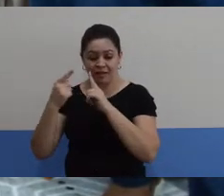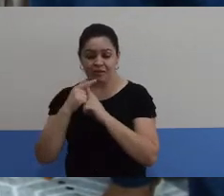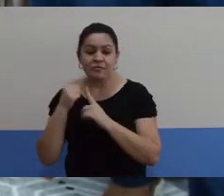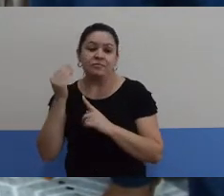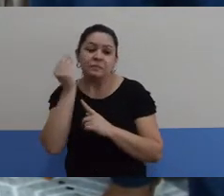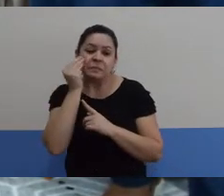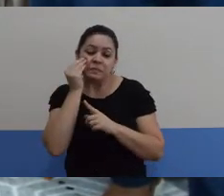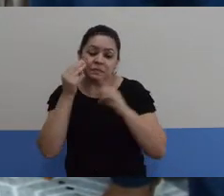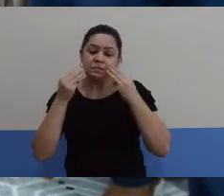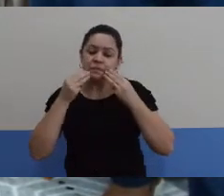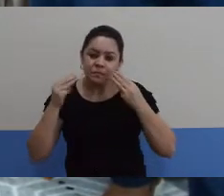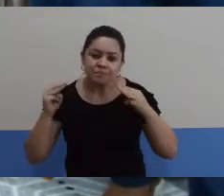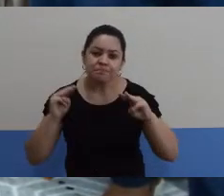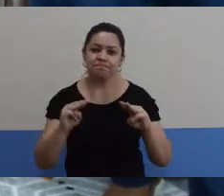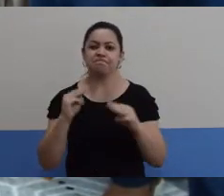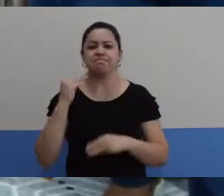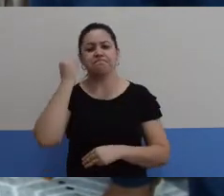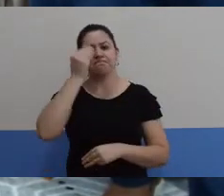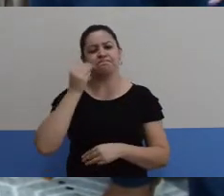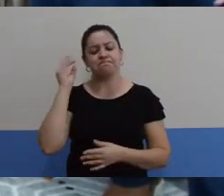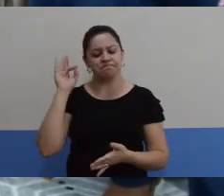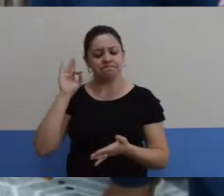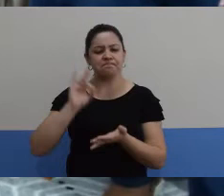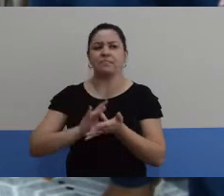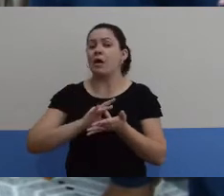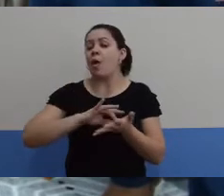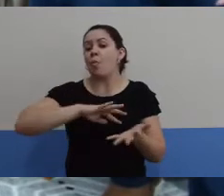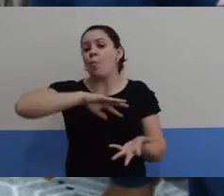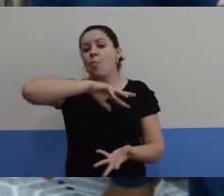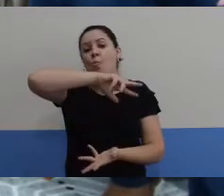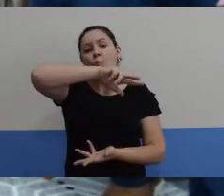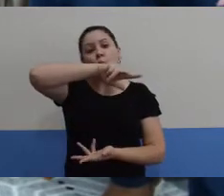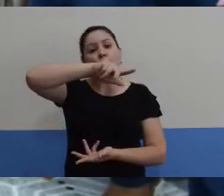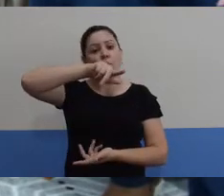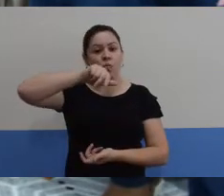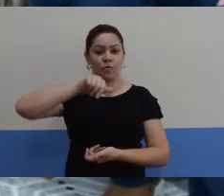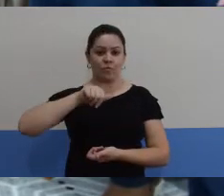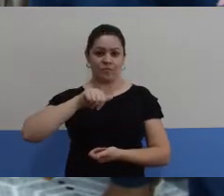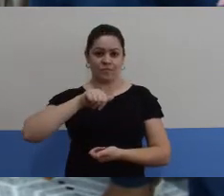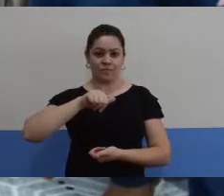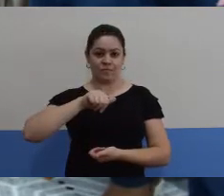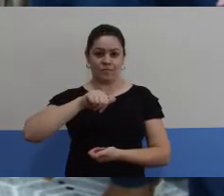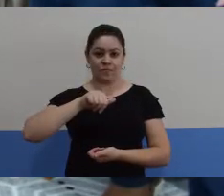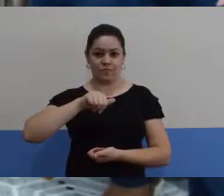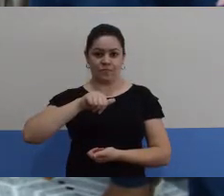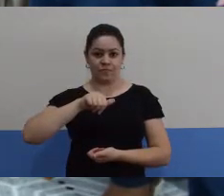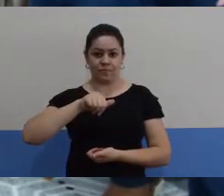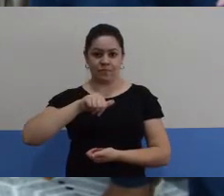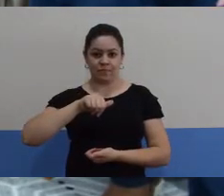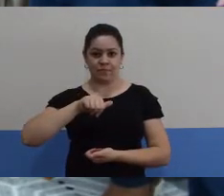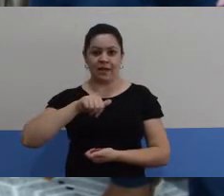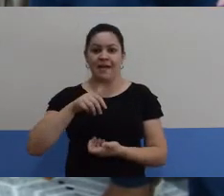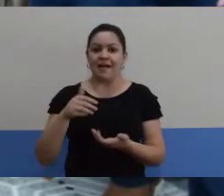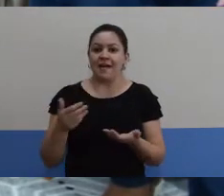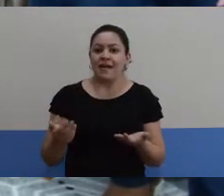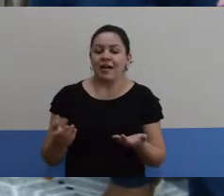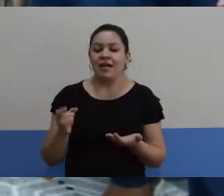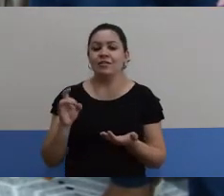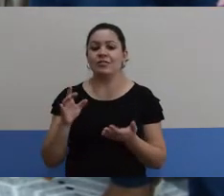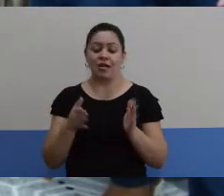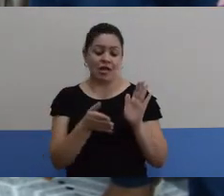a sua missão no mundo. Portanto, não se trata aqui de um curso, se trata de